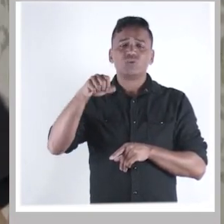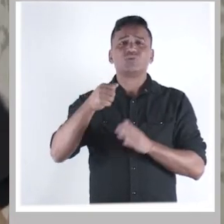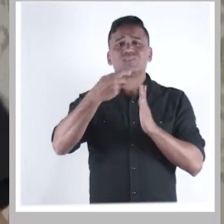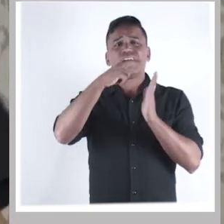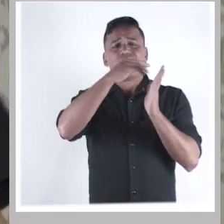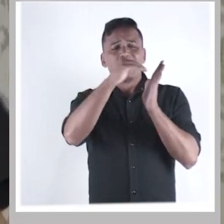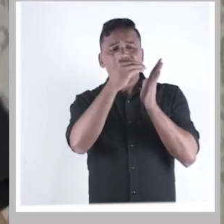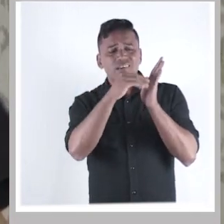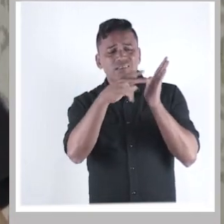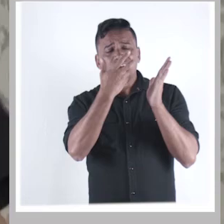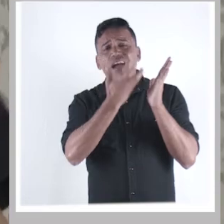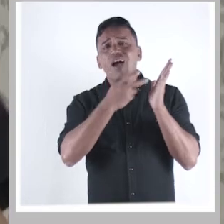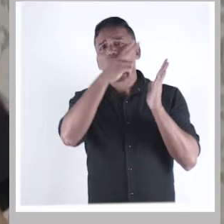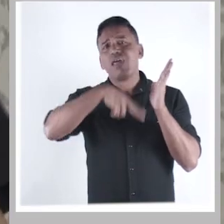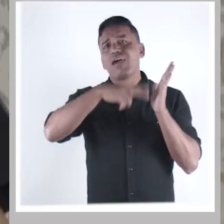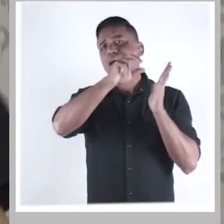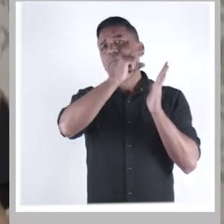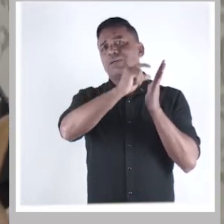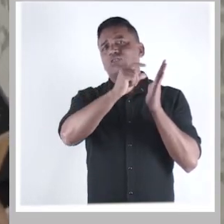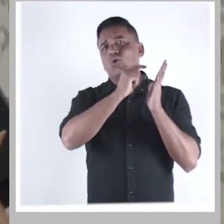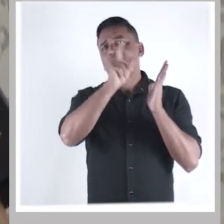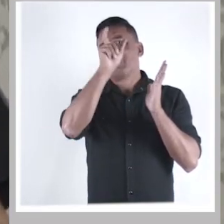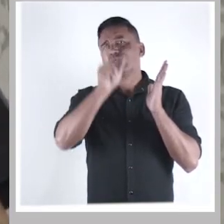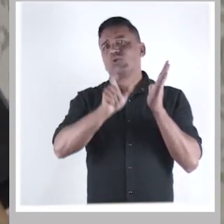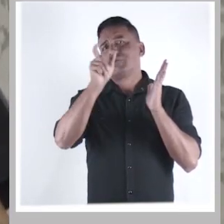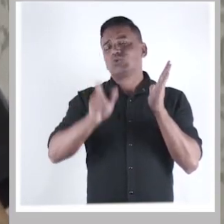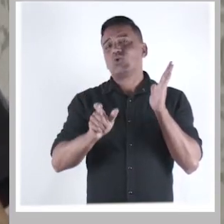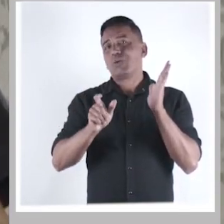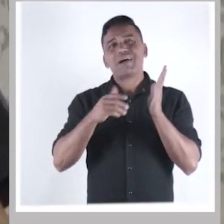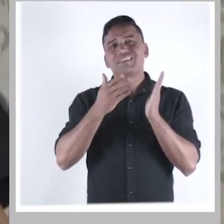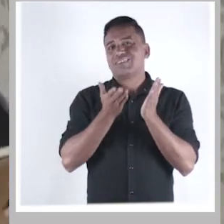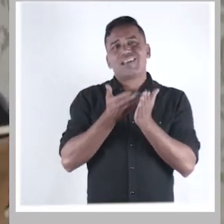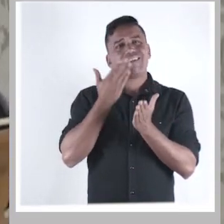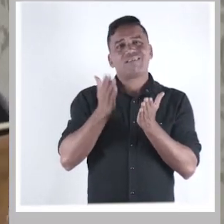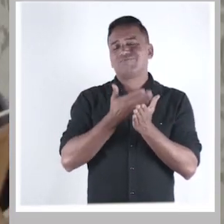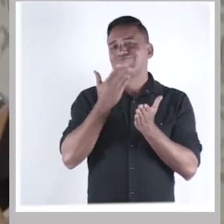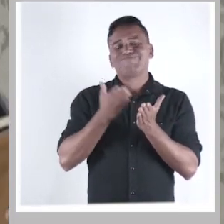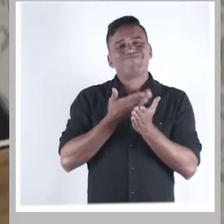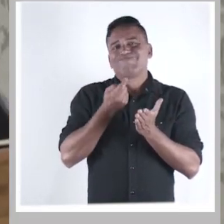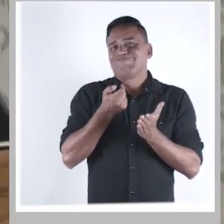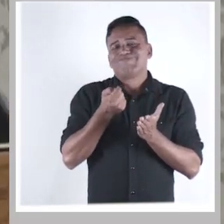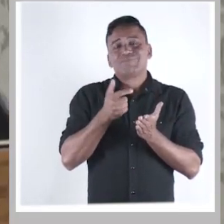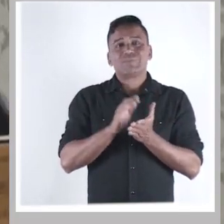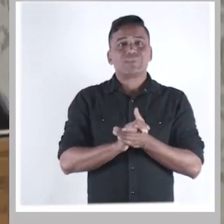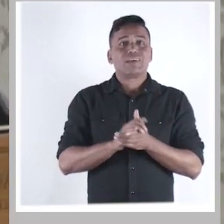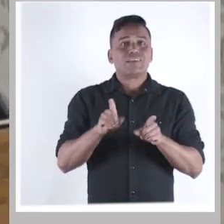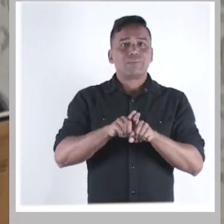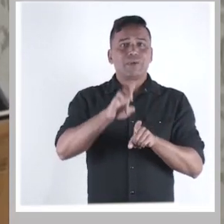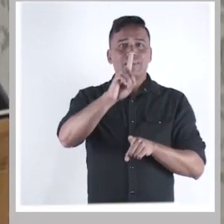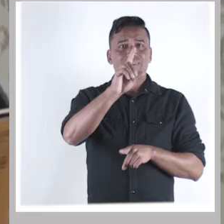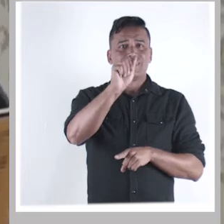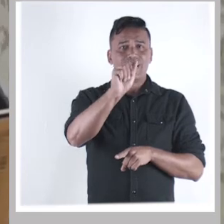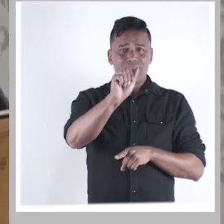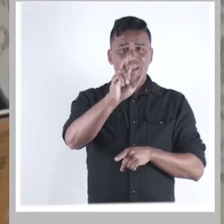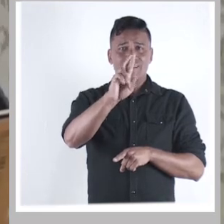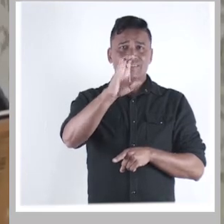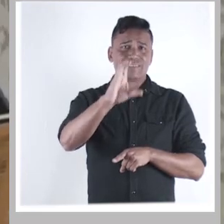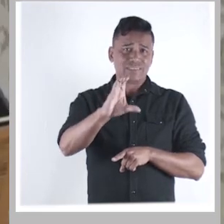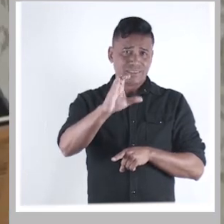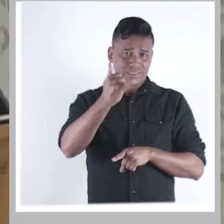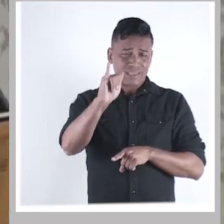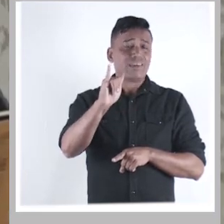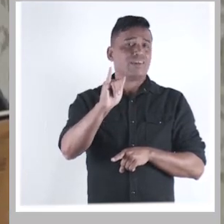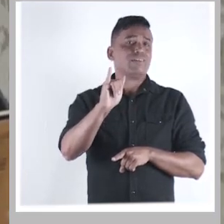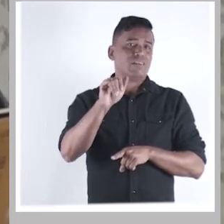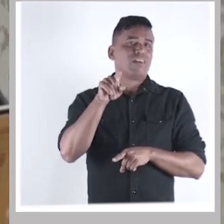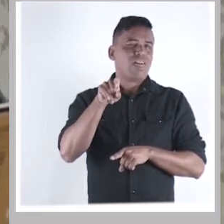está na lista daqueles que quero ler, mas que nunca consegui avançar para além das primeiras páginas. Darcy Ribeiro, por sua